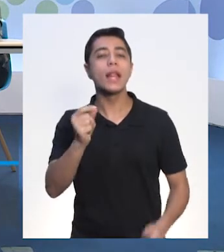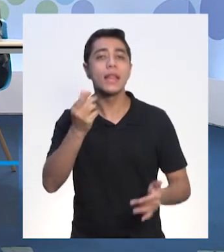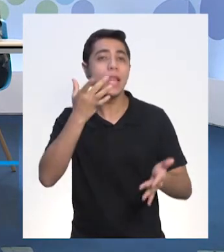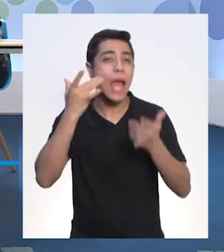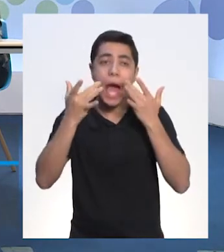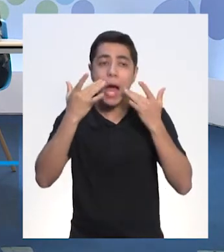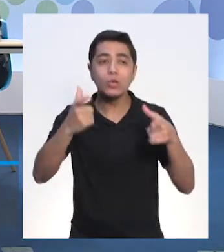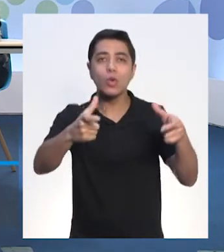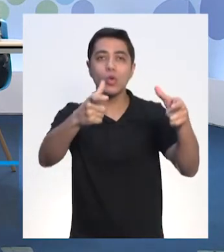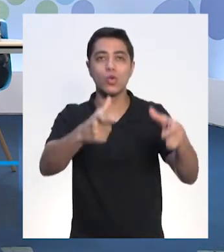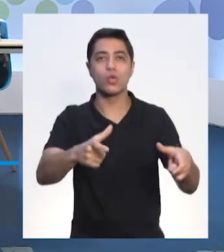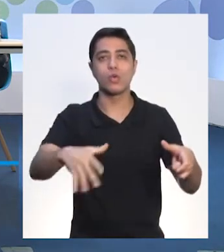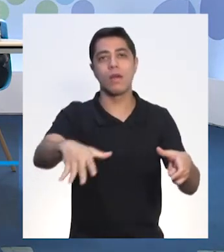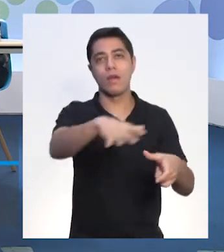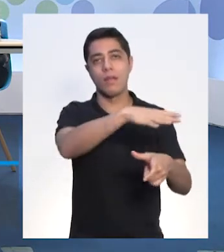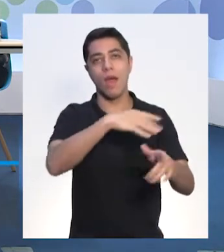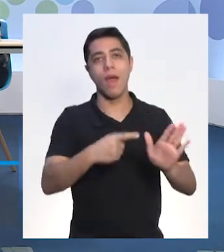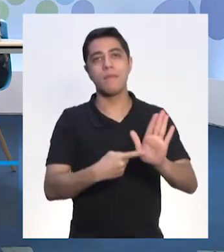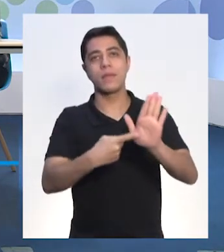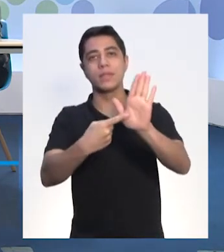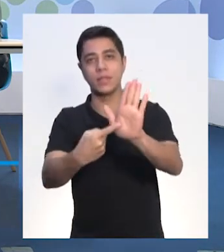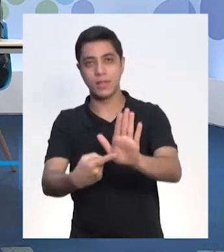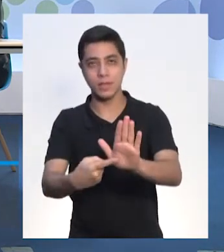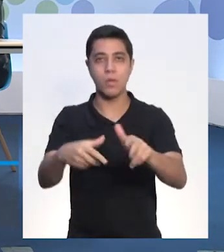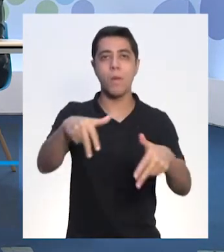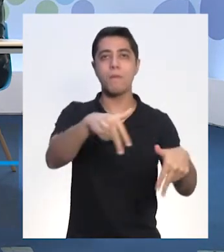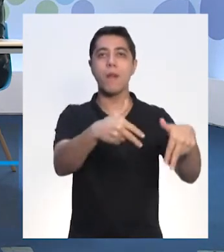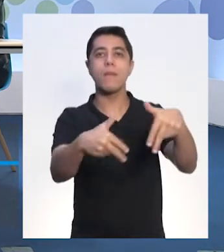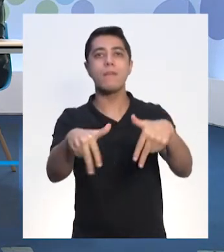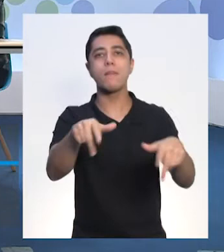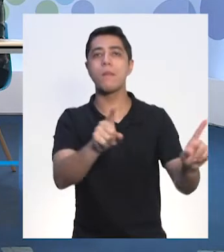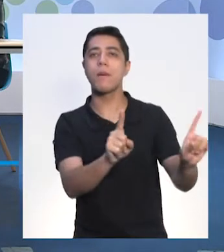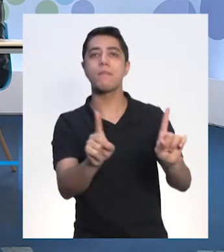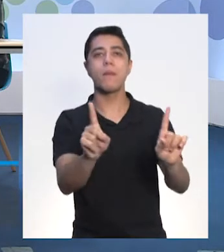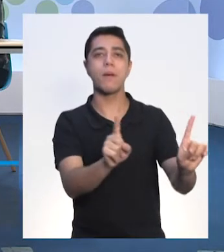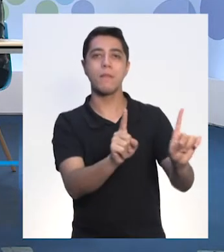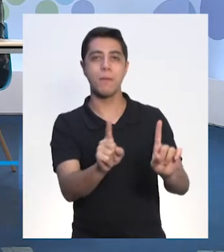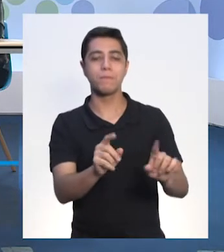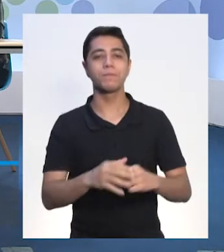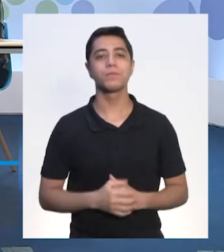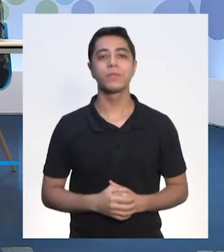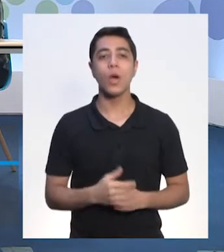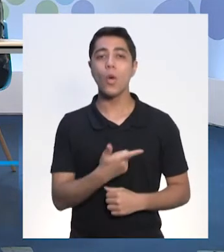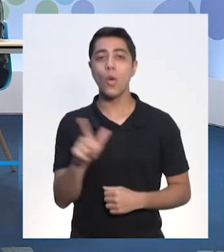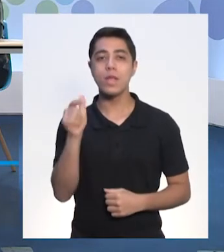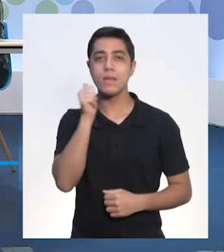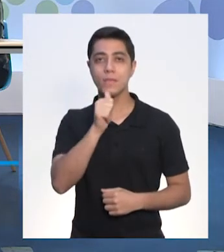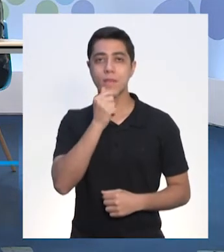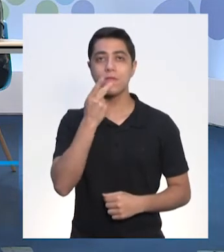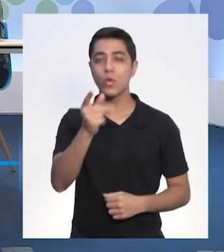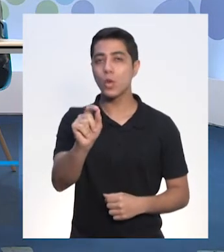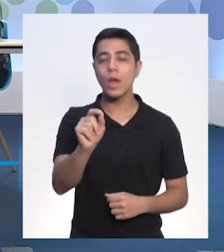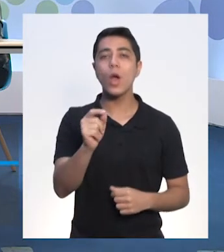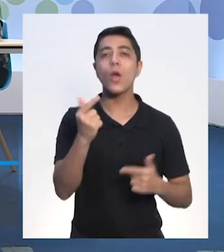Exato. apresentações. Está certinho também. E a Genivânia diz que comédia é uma coisa boa e